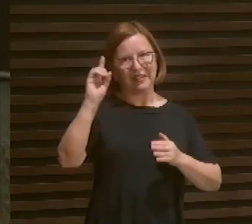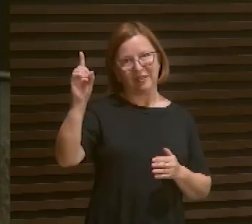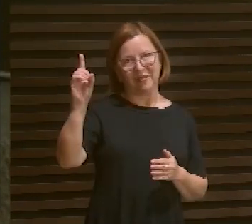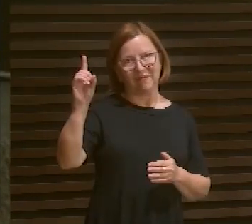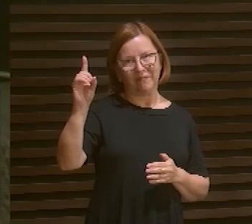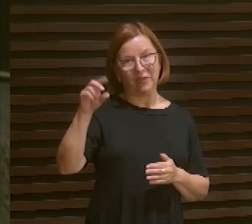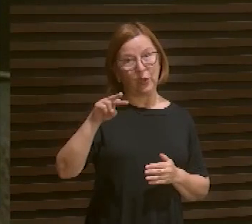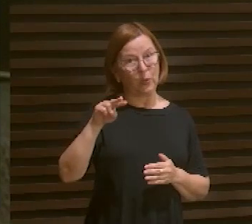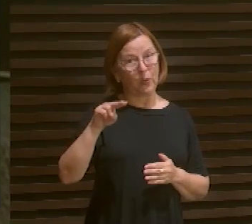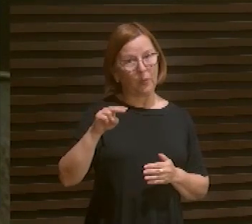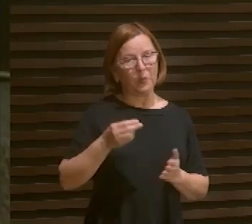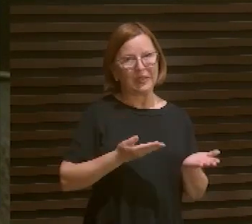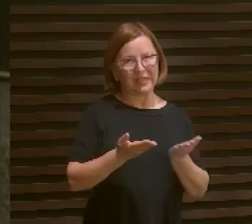Como?